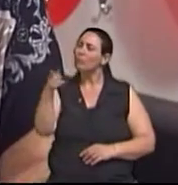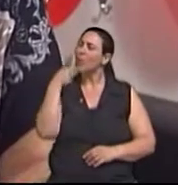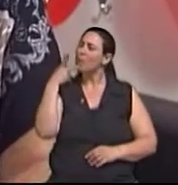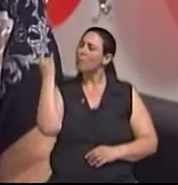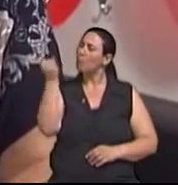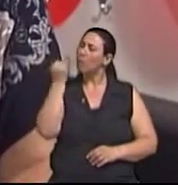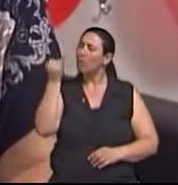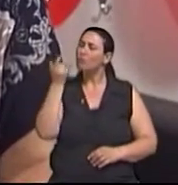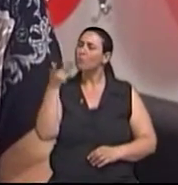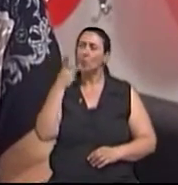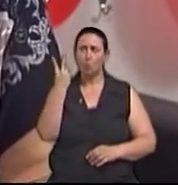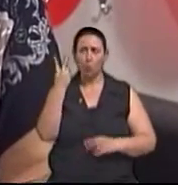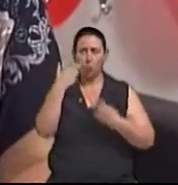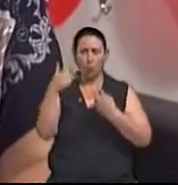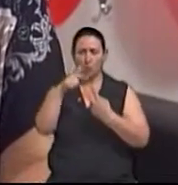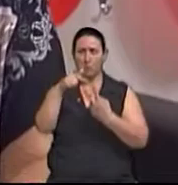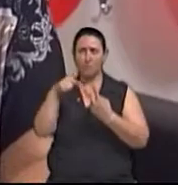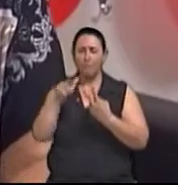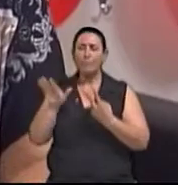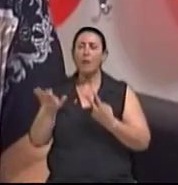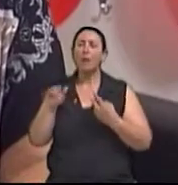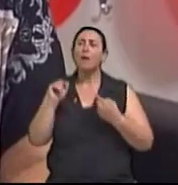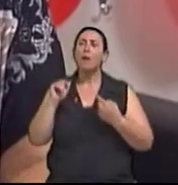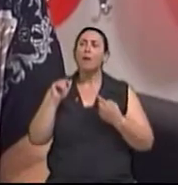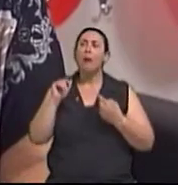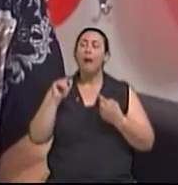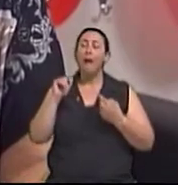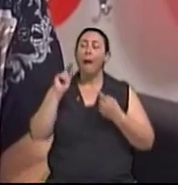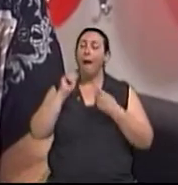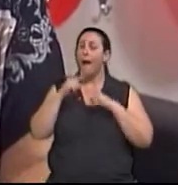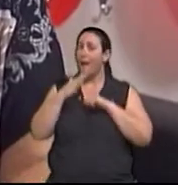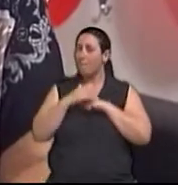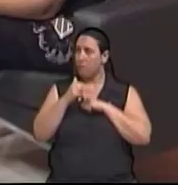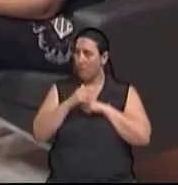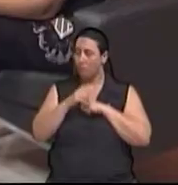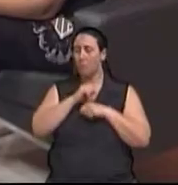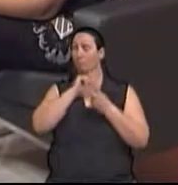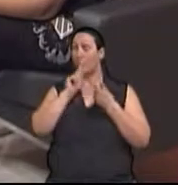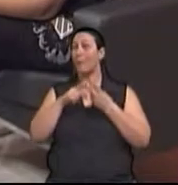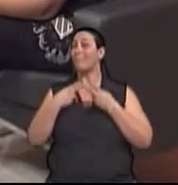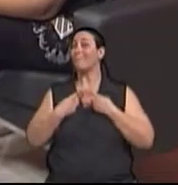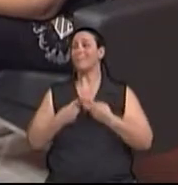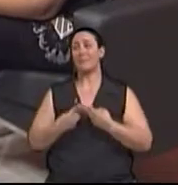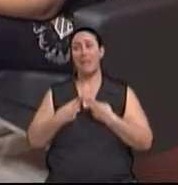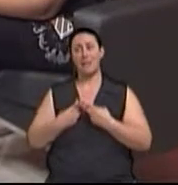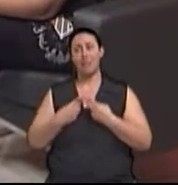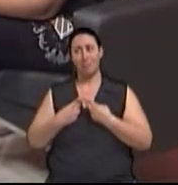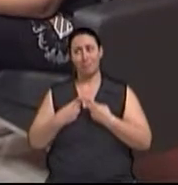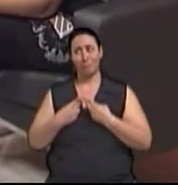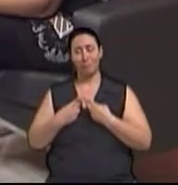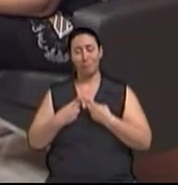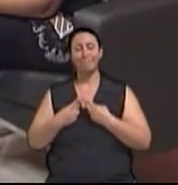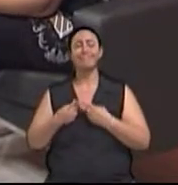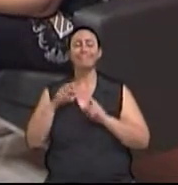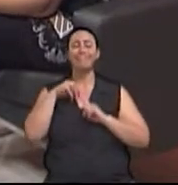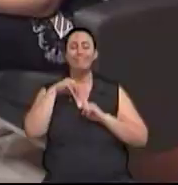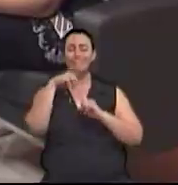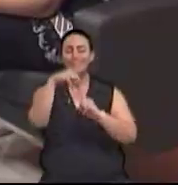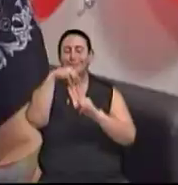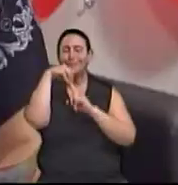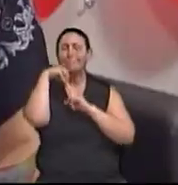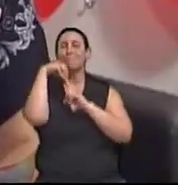aí duas coisas fundamentais é afeto e paciência principalmente principalmente